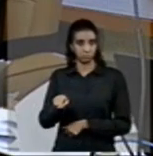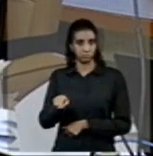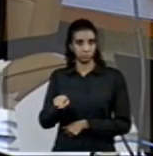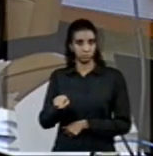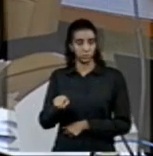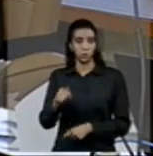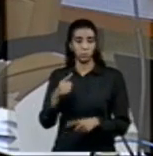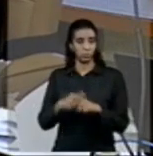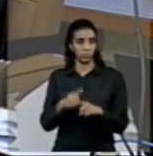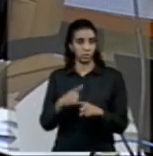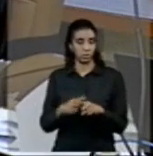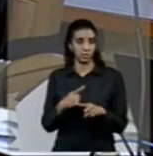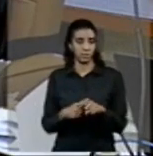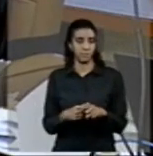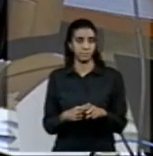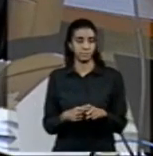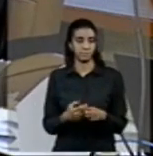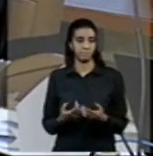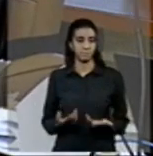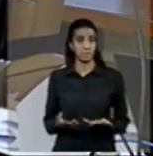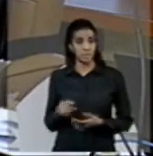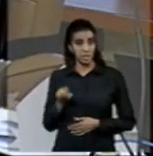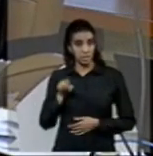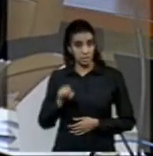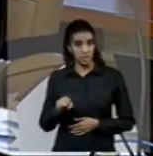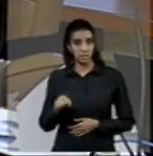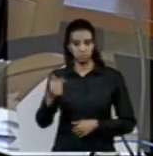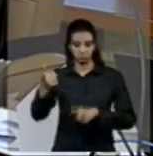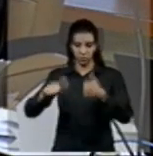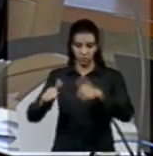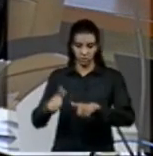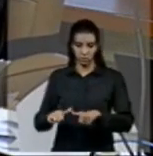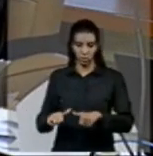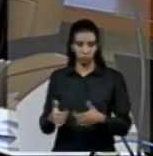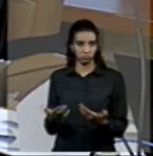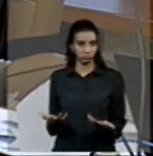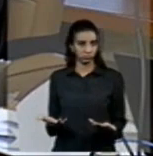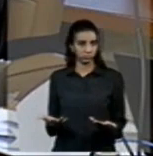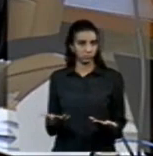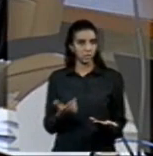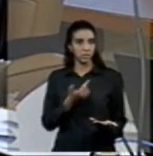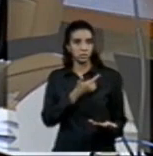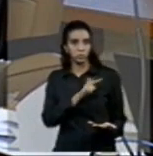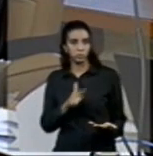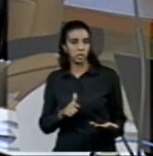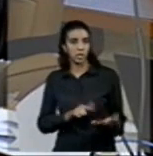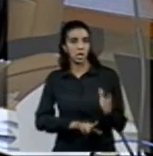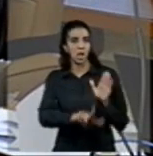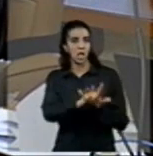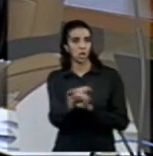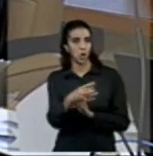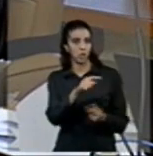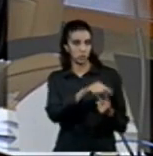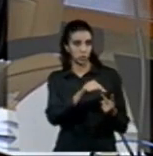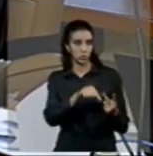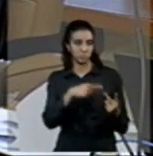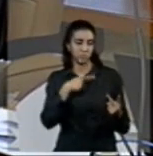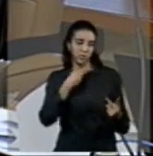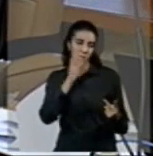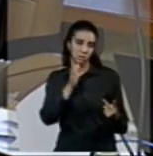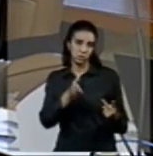não restou incluído nesta apreciação o conjunto das novas leis, como já me referi mais de uma